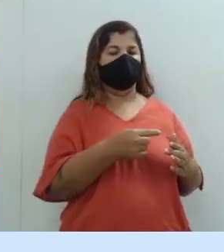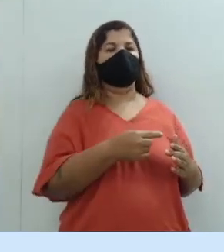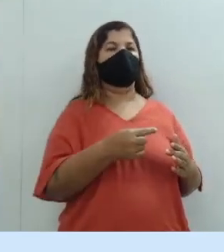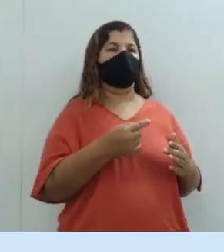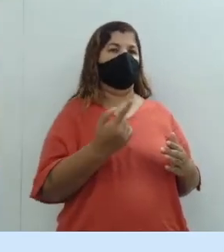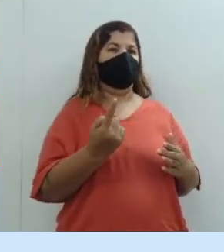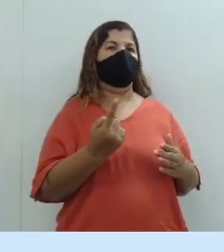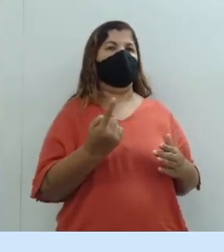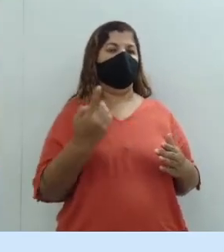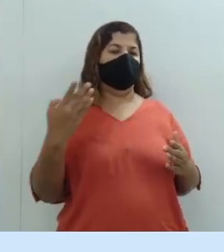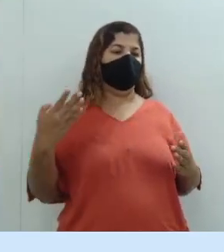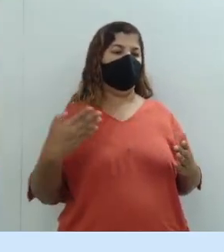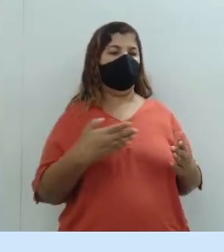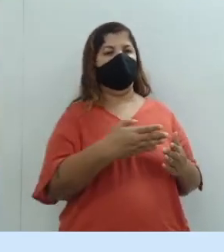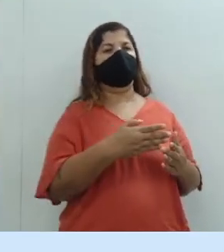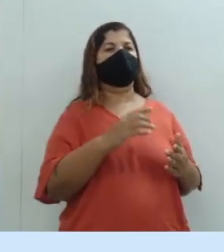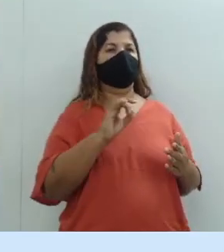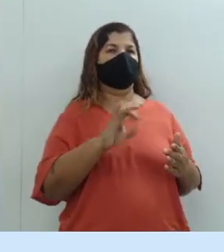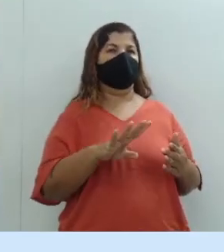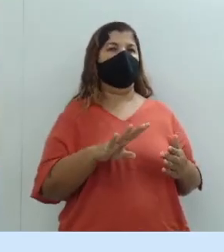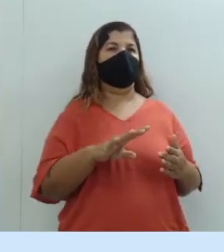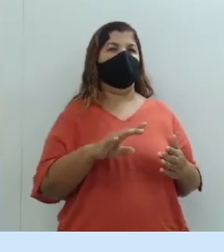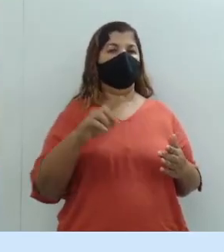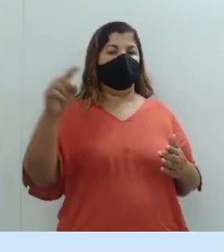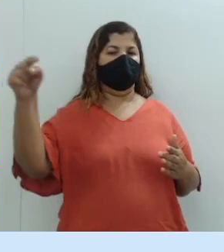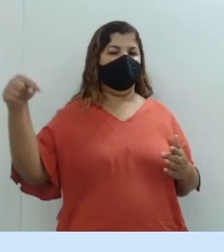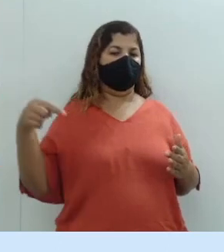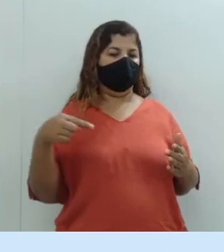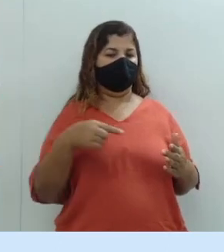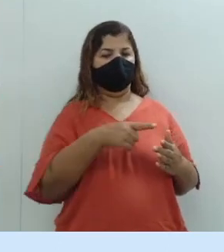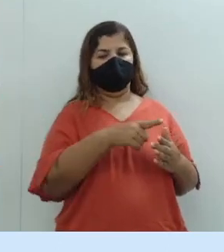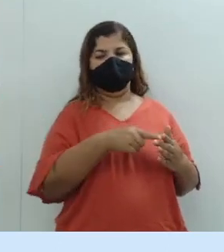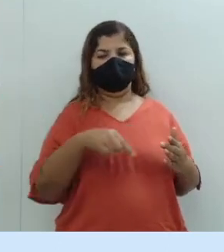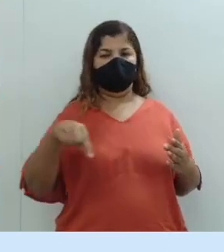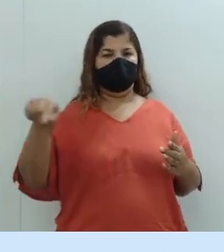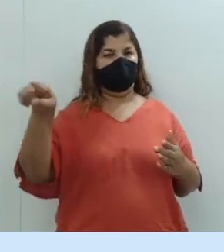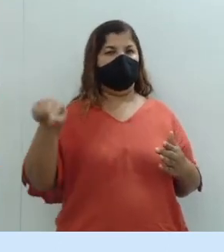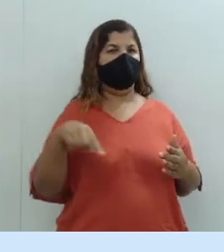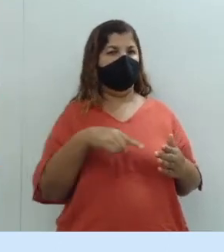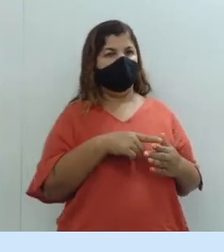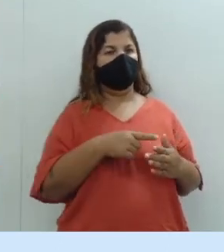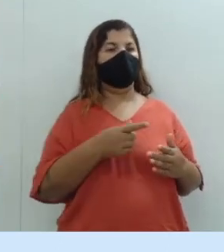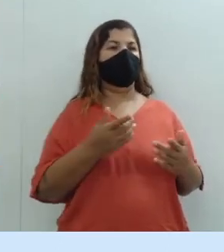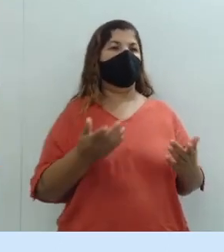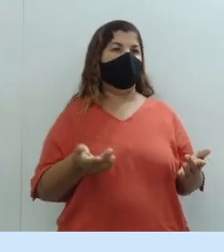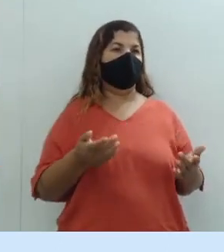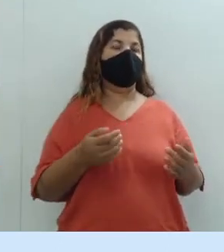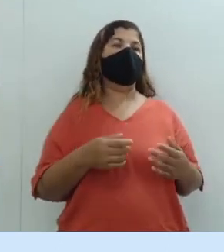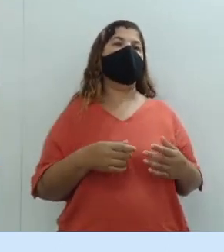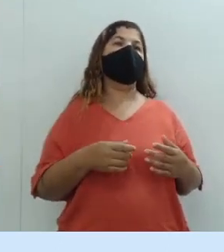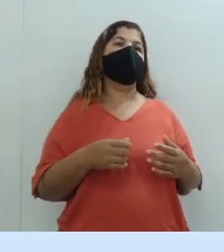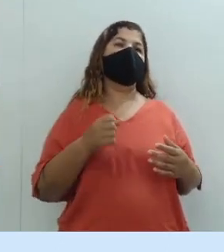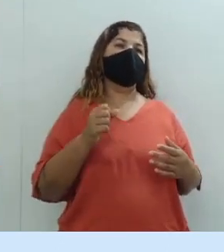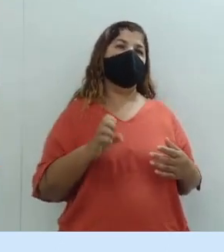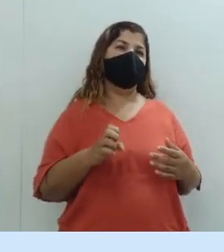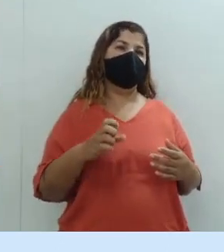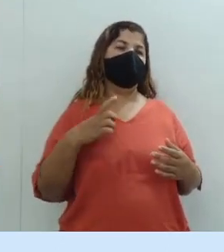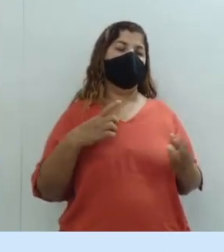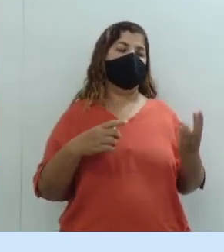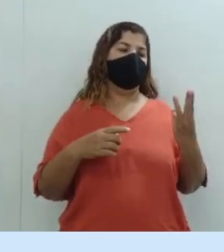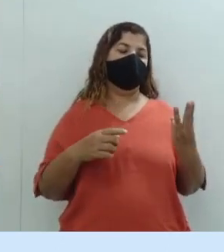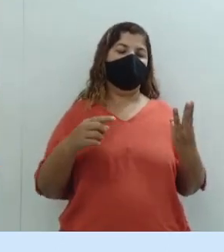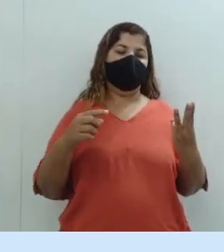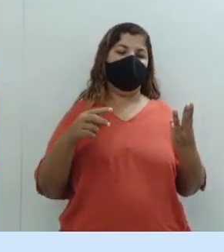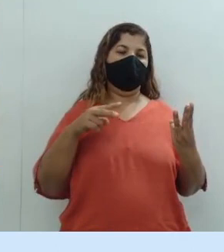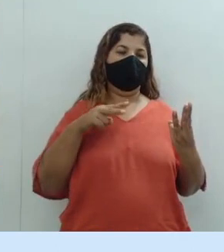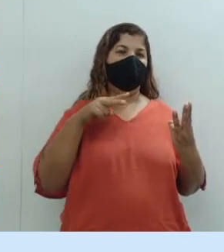Só existe uma forma dele passar, da corrente elétrica transitar por esses resistores. Então, nesse caso aí, se eu pego 3 resistores